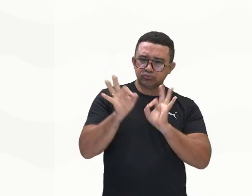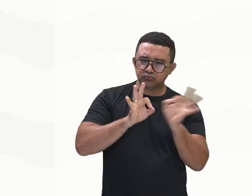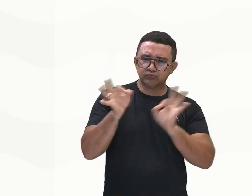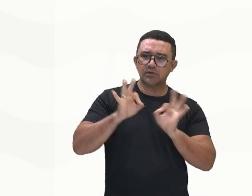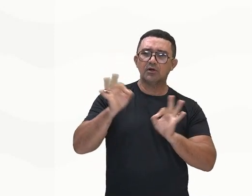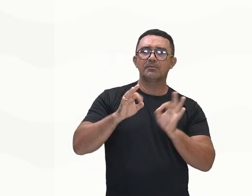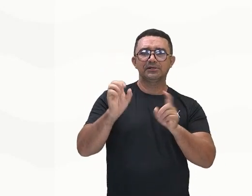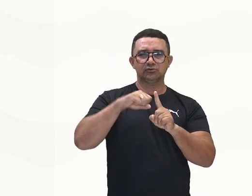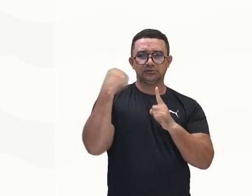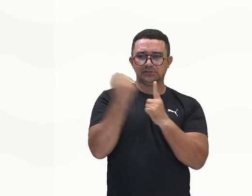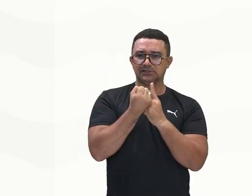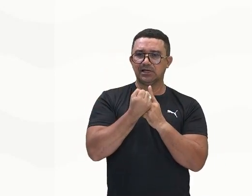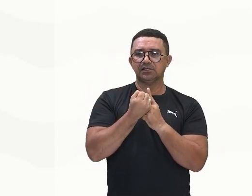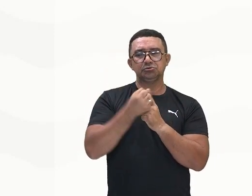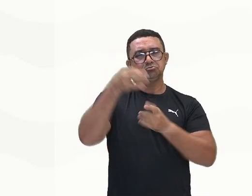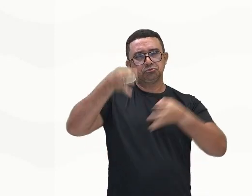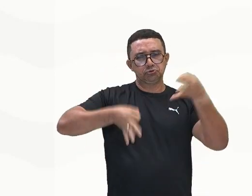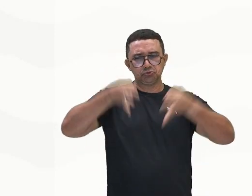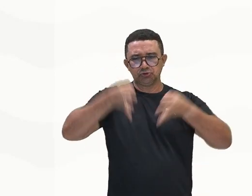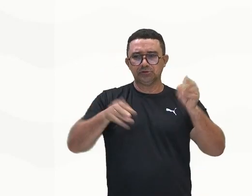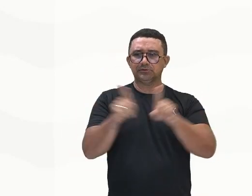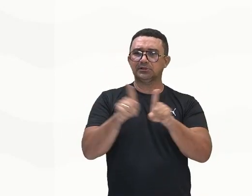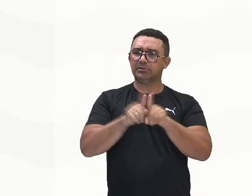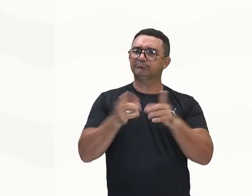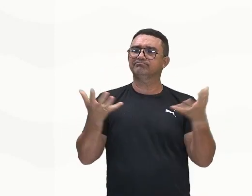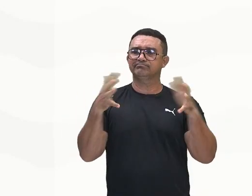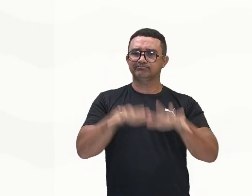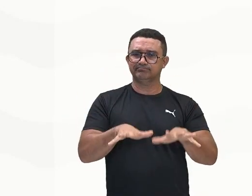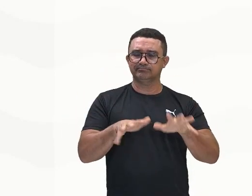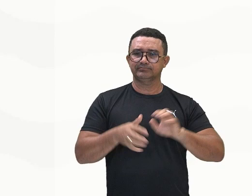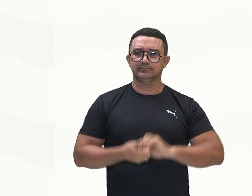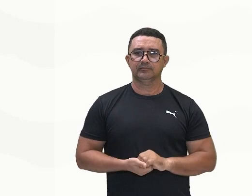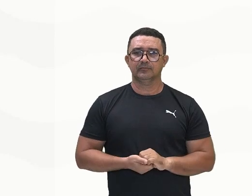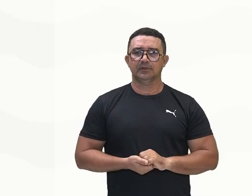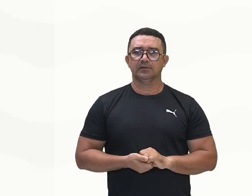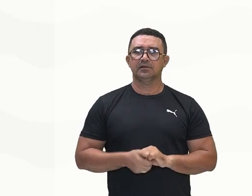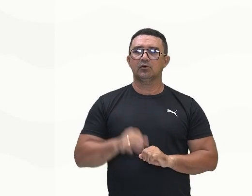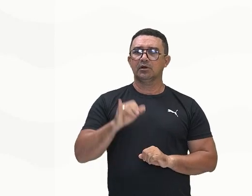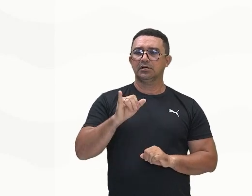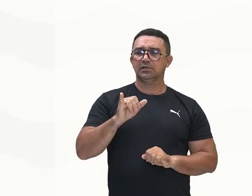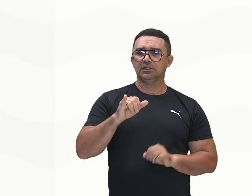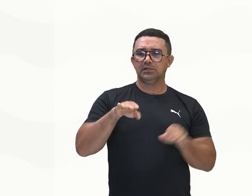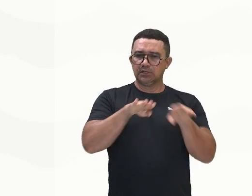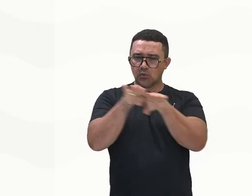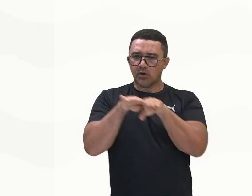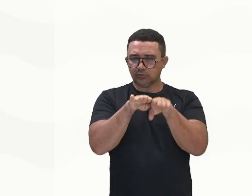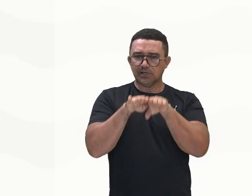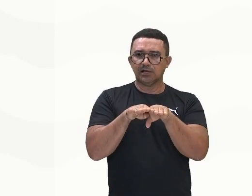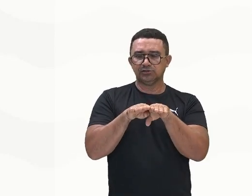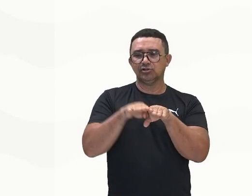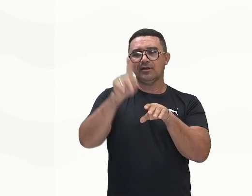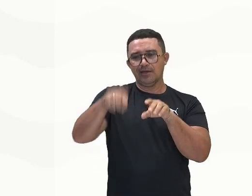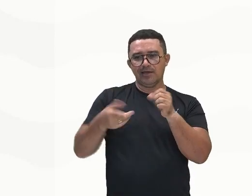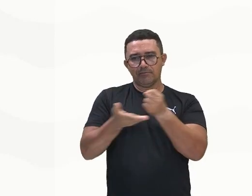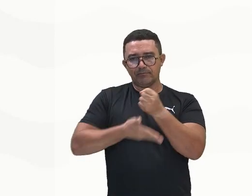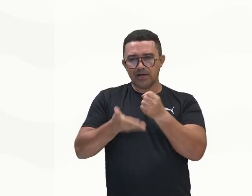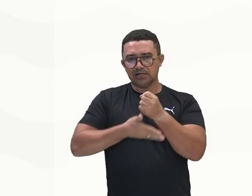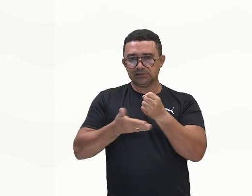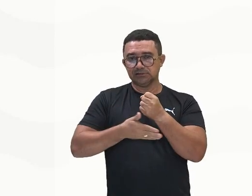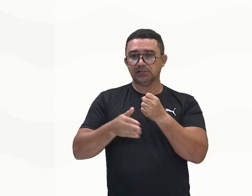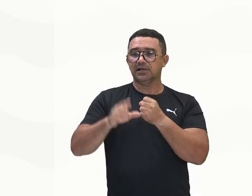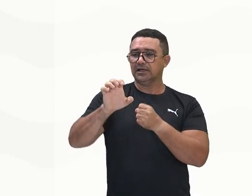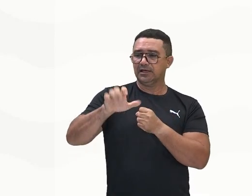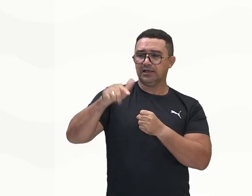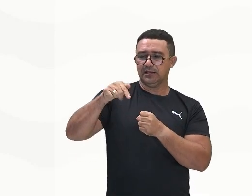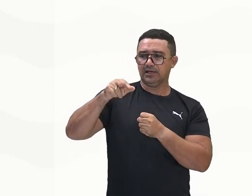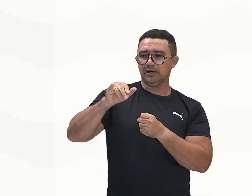justa e inclusiva. A igualdade fornece bases para a justiça e a equidade ajuda a corrigir as desigualdades